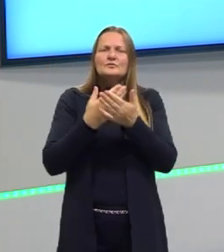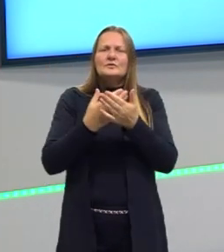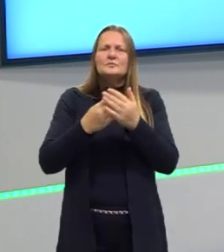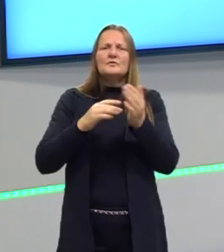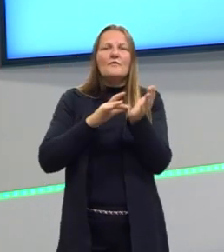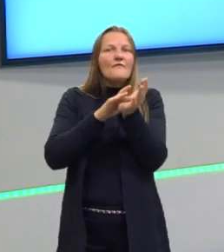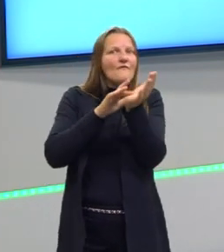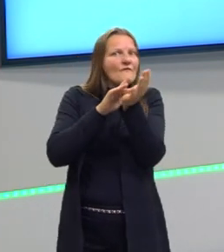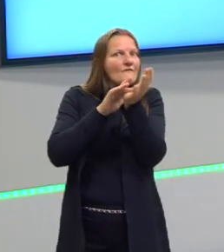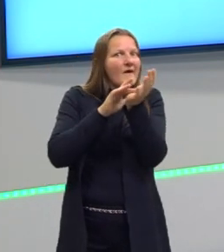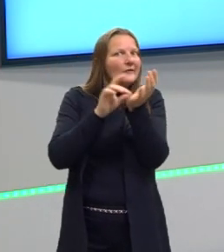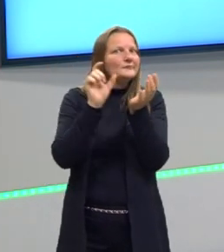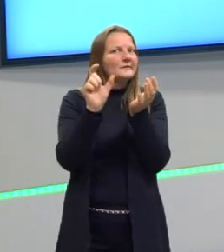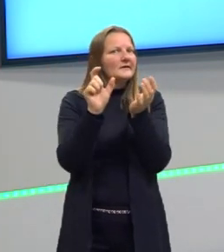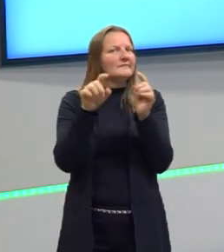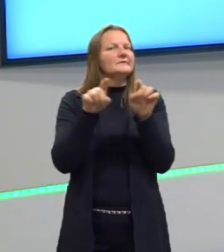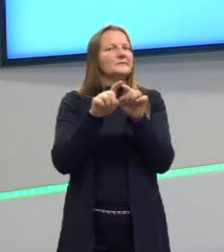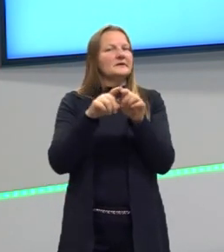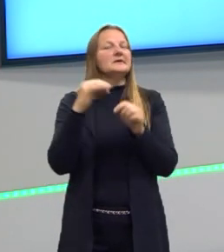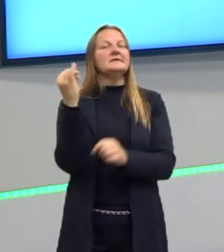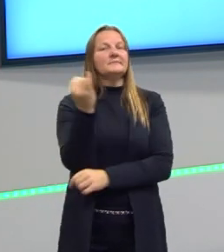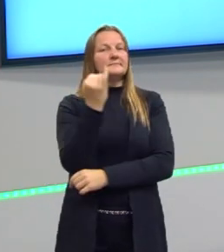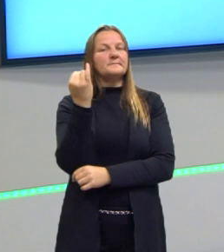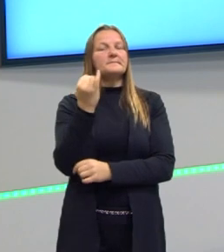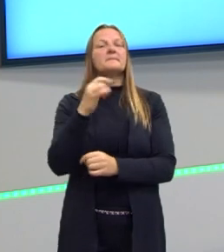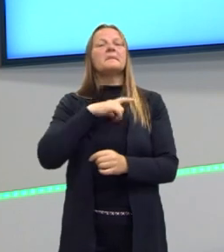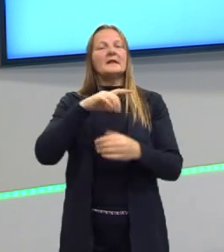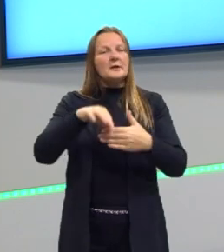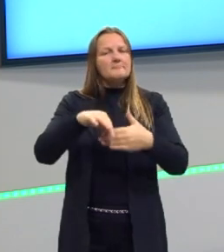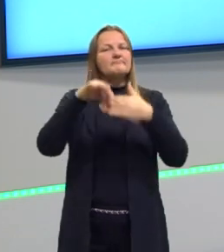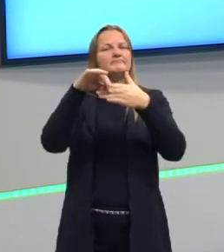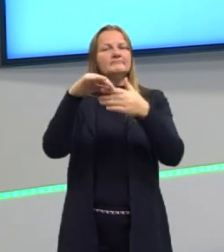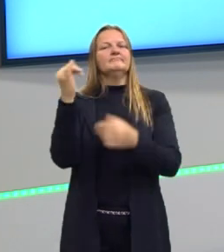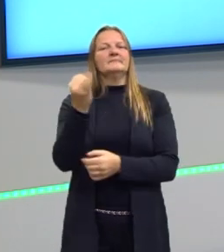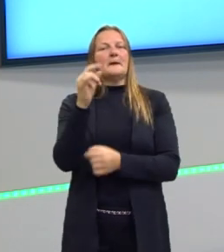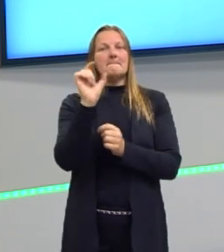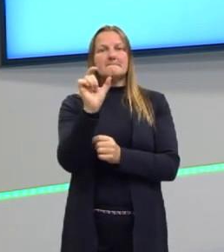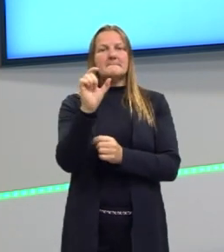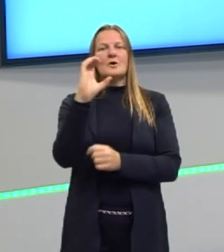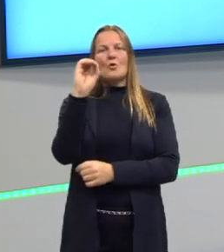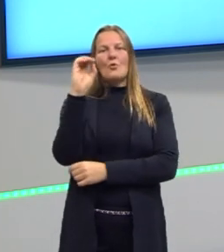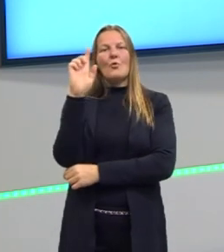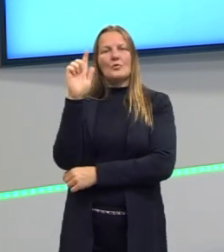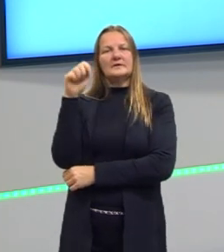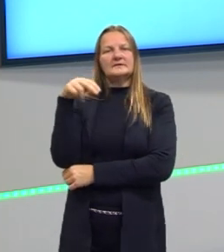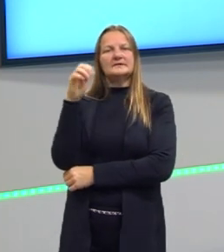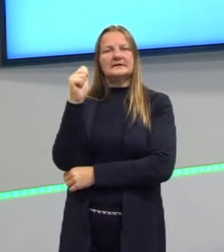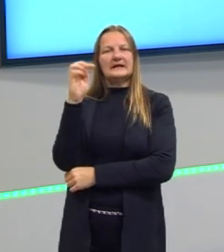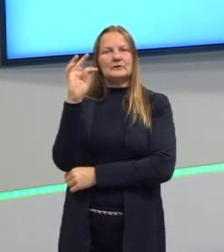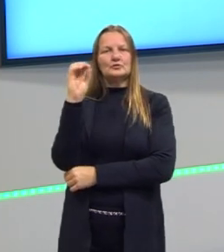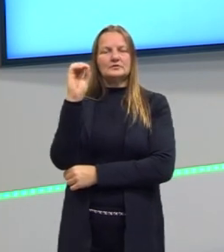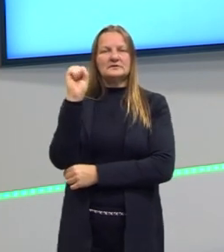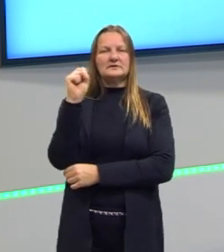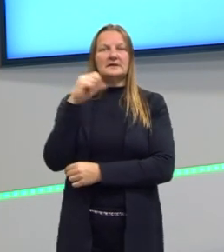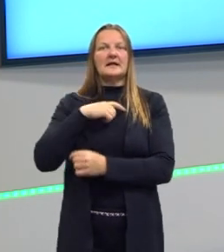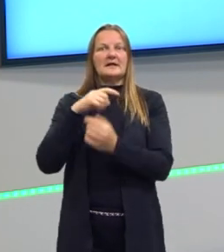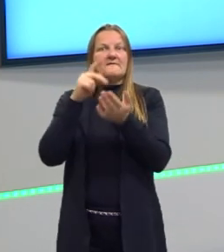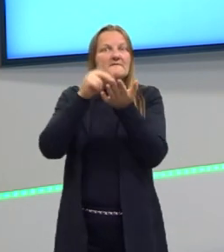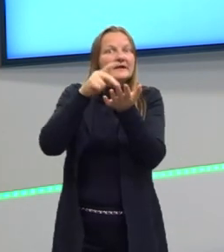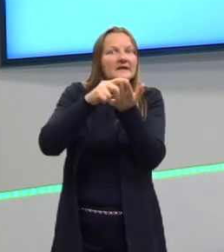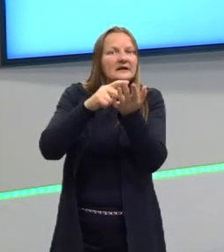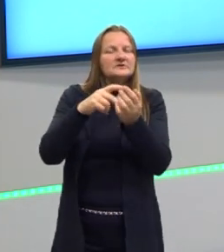os falsos cognatos é importante também salientar a importância das palavras é porque elas